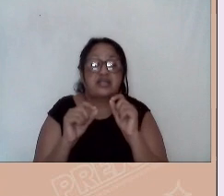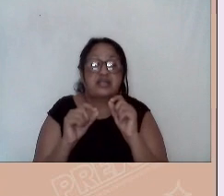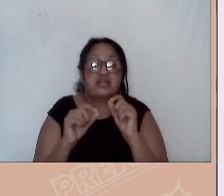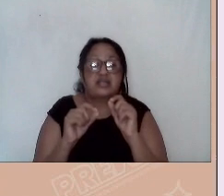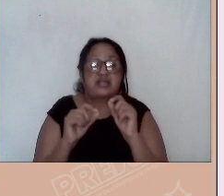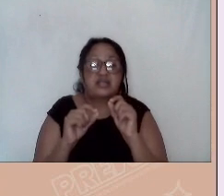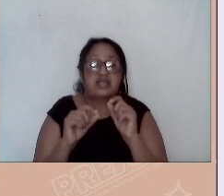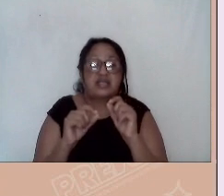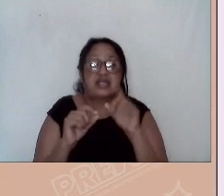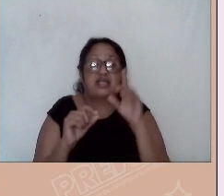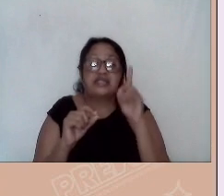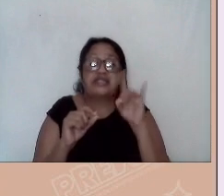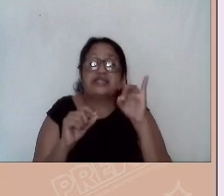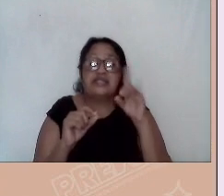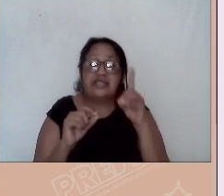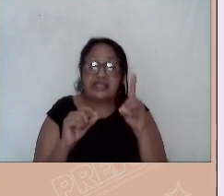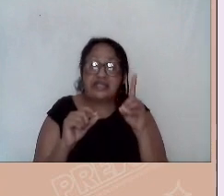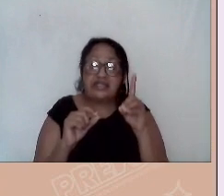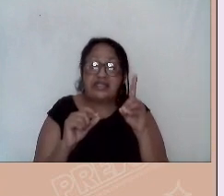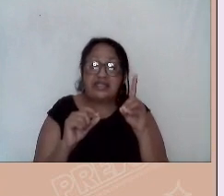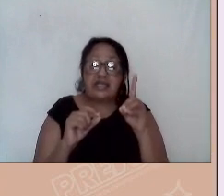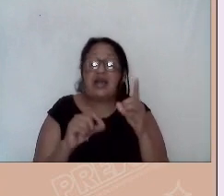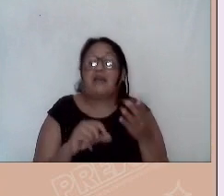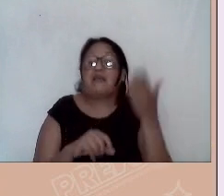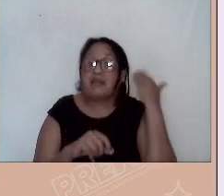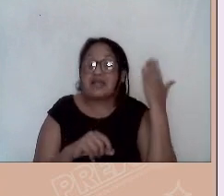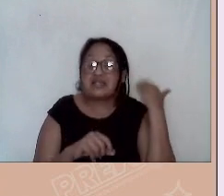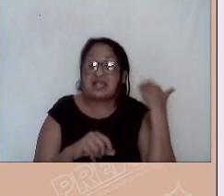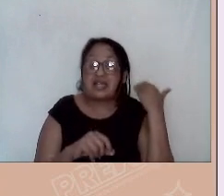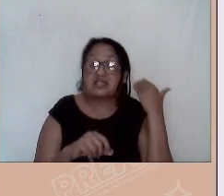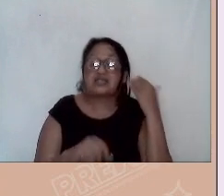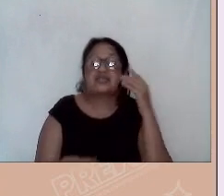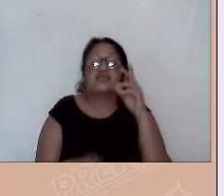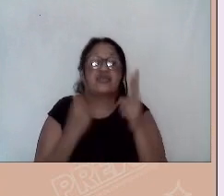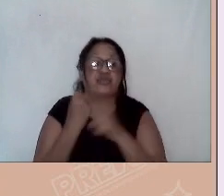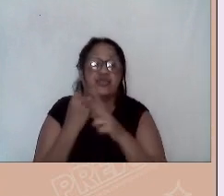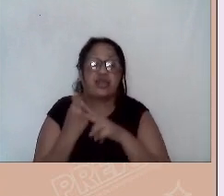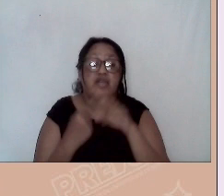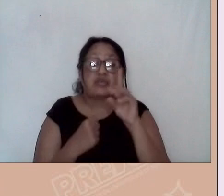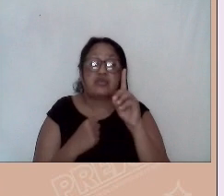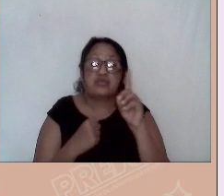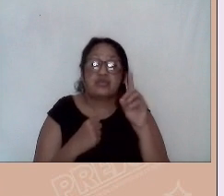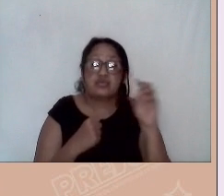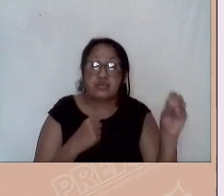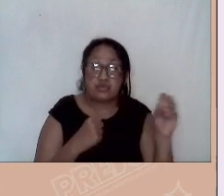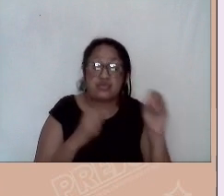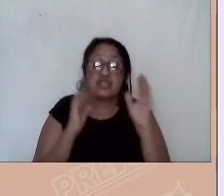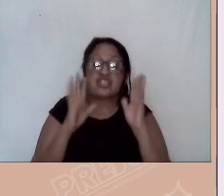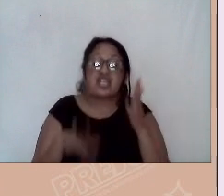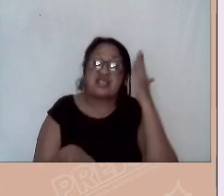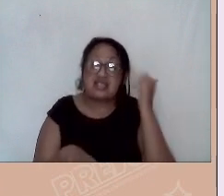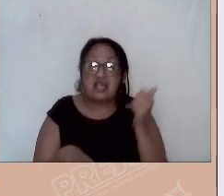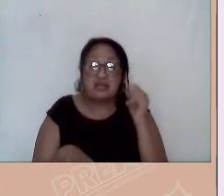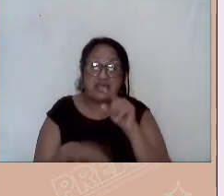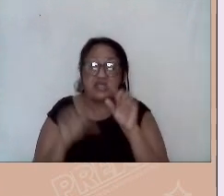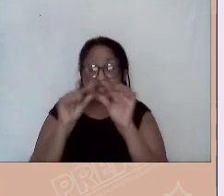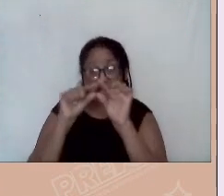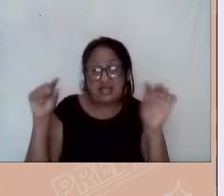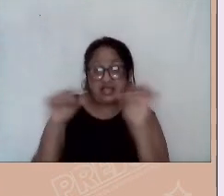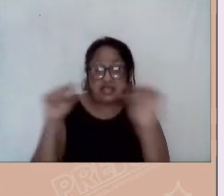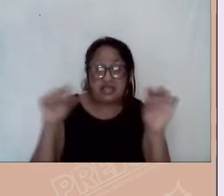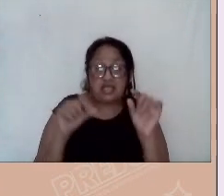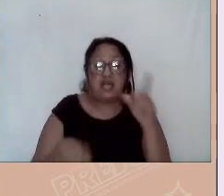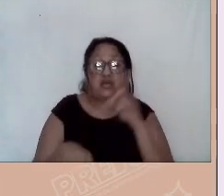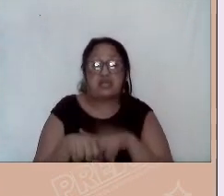did é o passado do verbo do e também funciona como auxiliar do tempo passado então gente a gente já sabe que nesse trecho o tempo